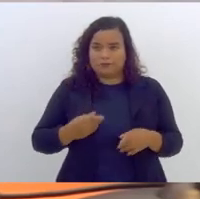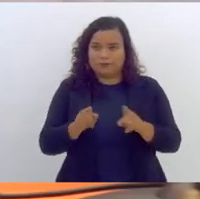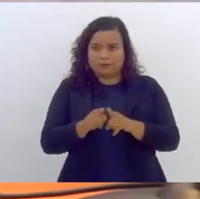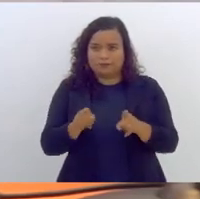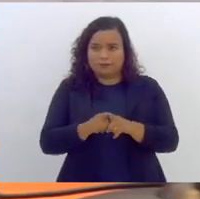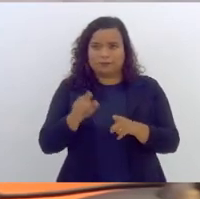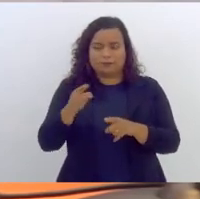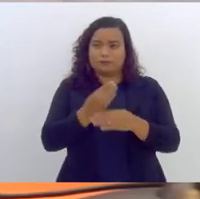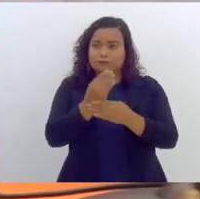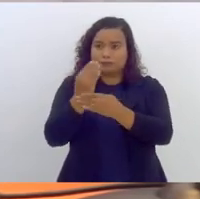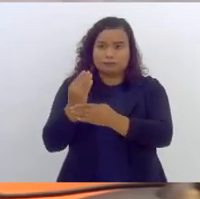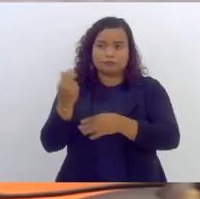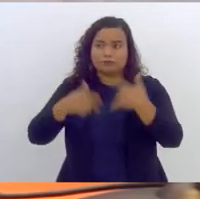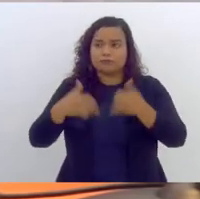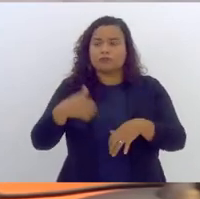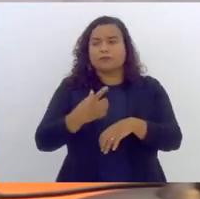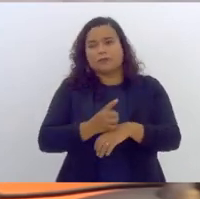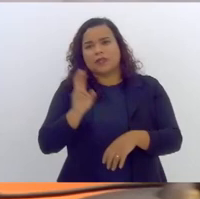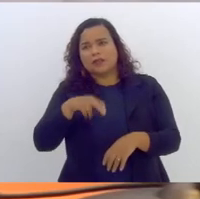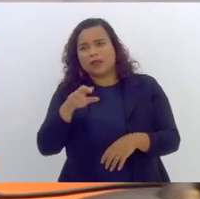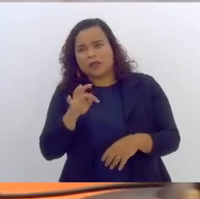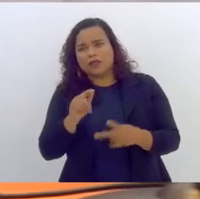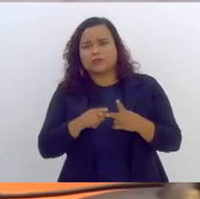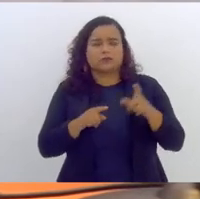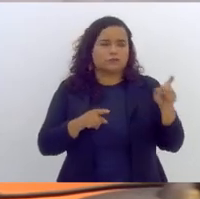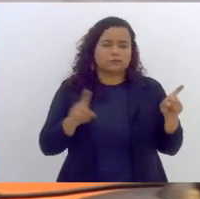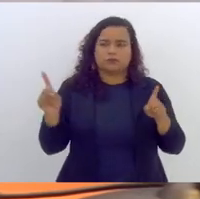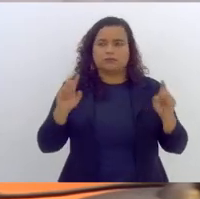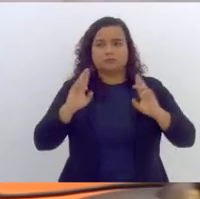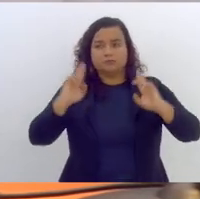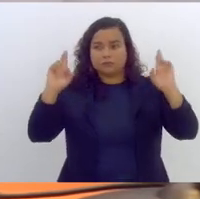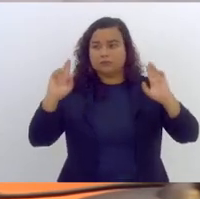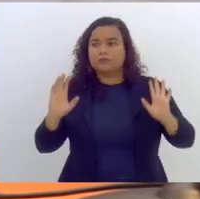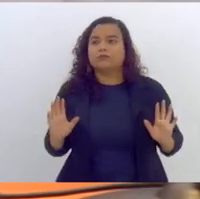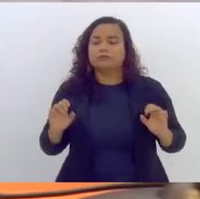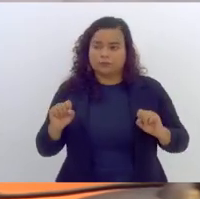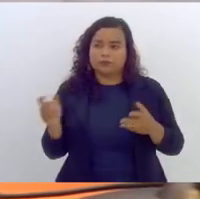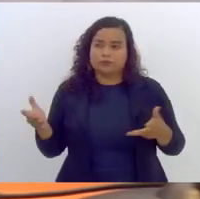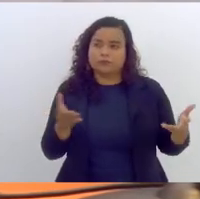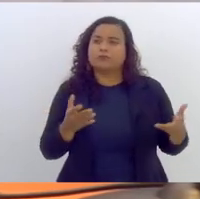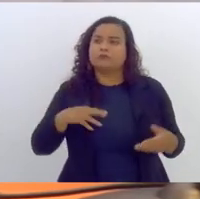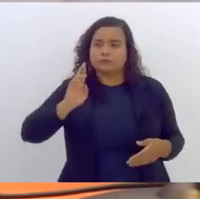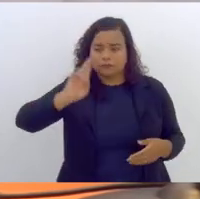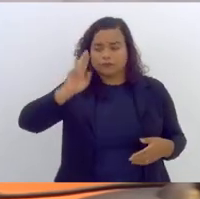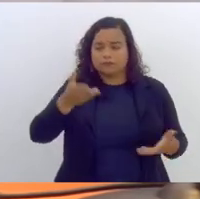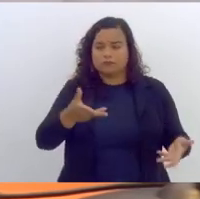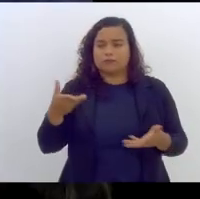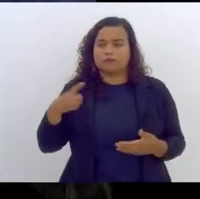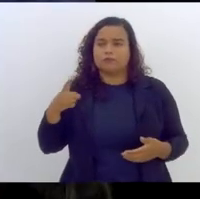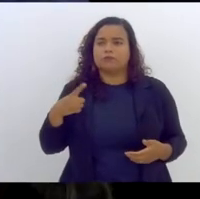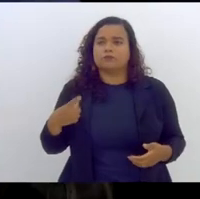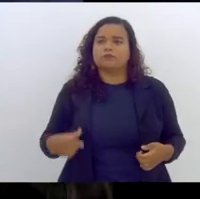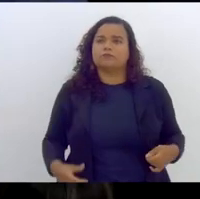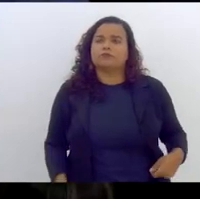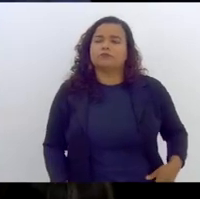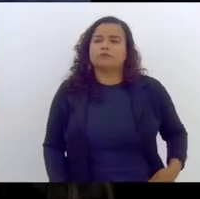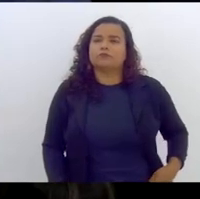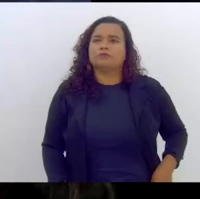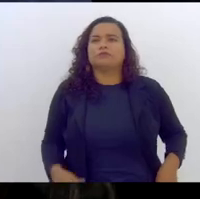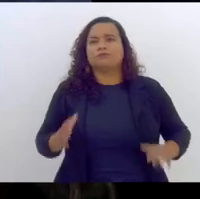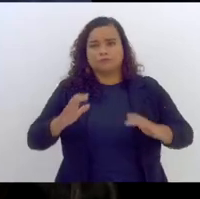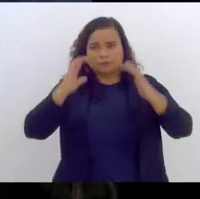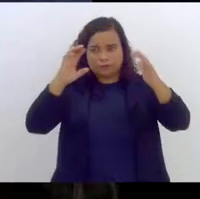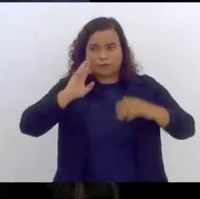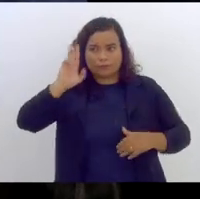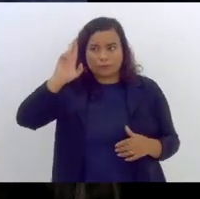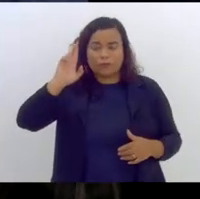o senhor quiser distribuir Doutora Renato o senhor vai ficar fique à vontade seja muito bem vindo se ele